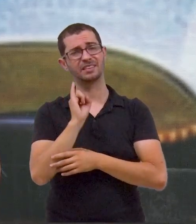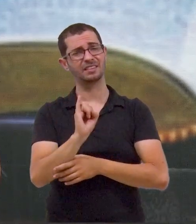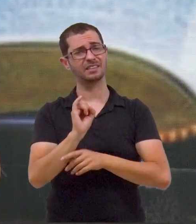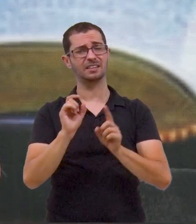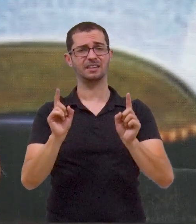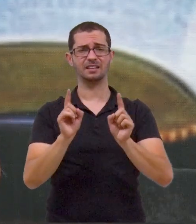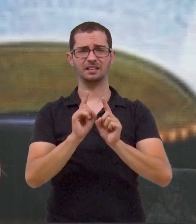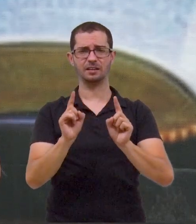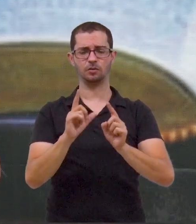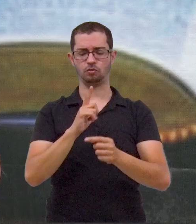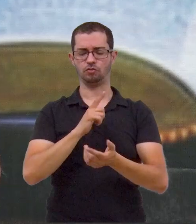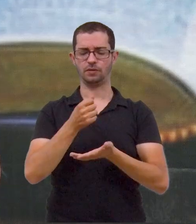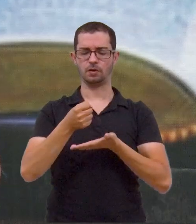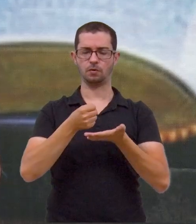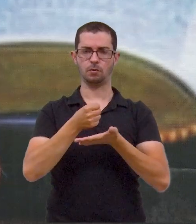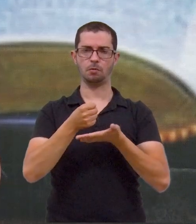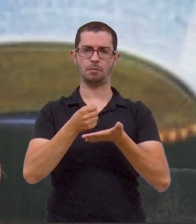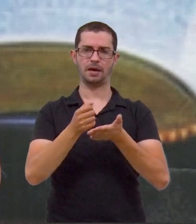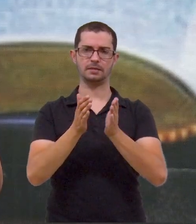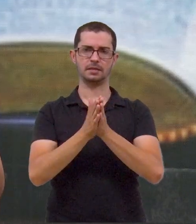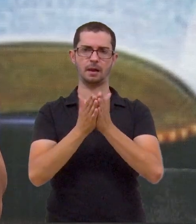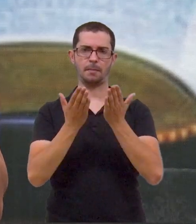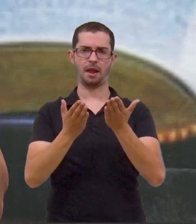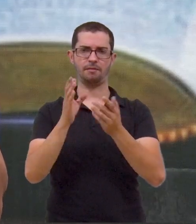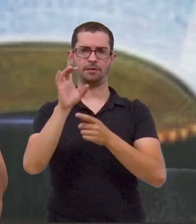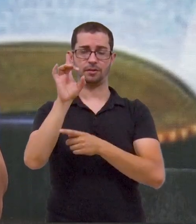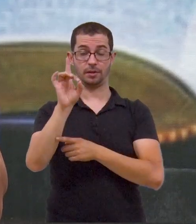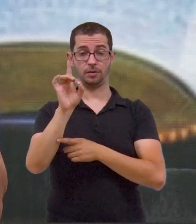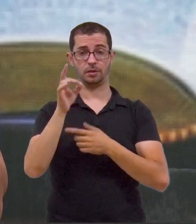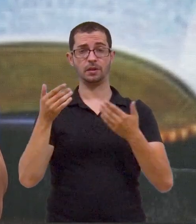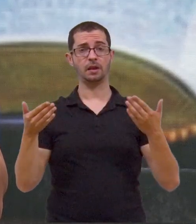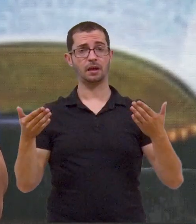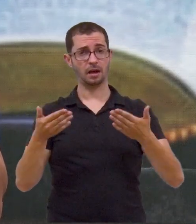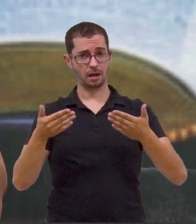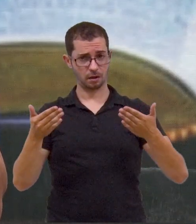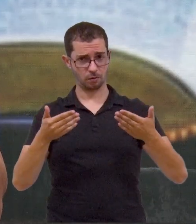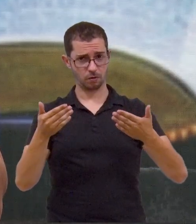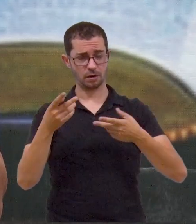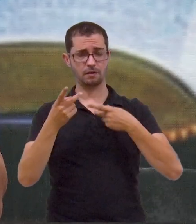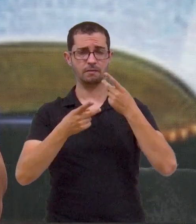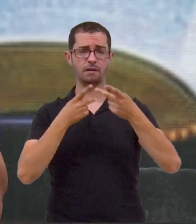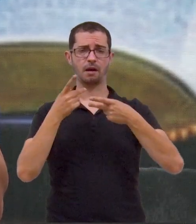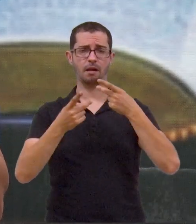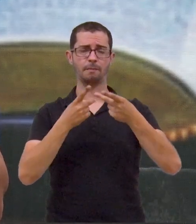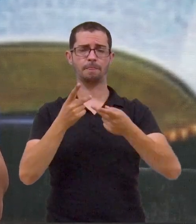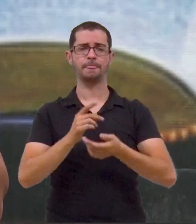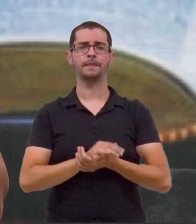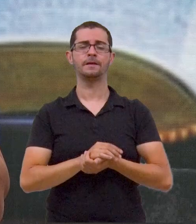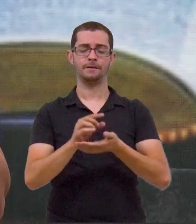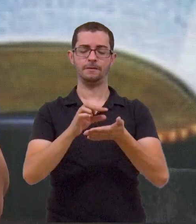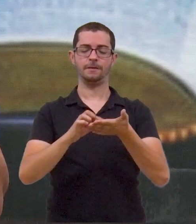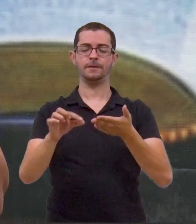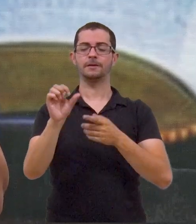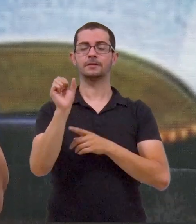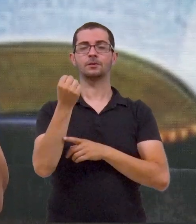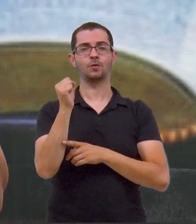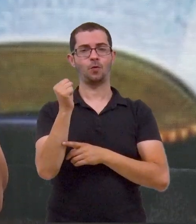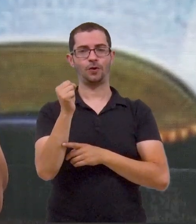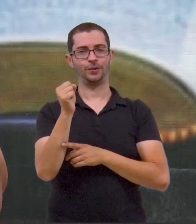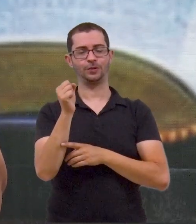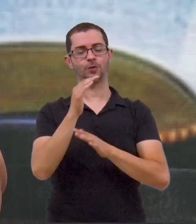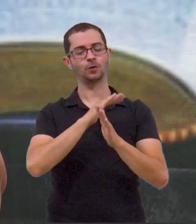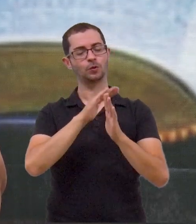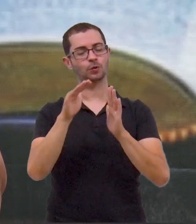tomarmos como base a palavra de Deus? Agora ele diz assim, ele vai e diz assim, no versículo 8, todas